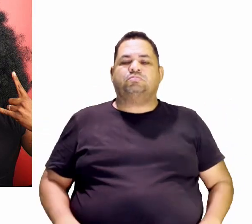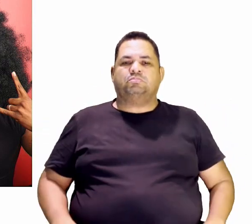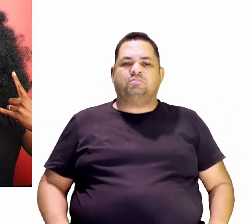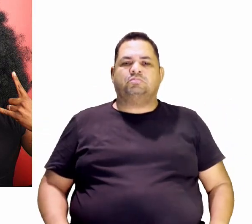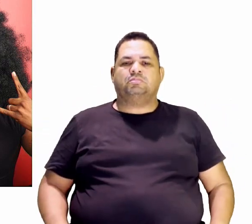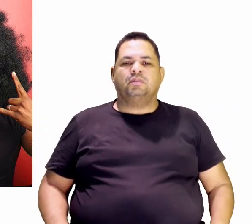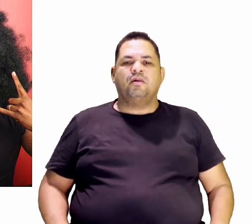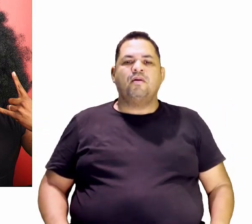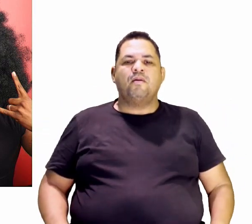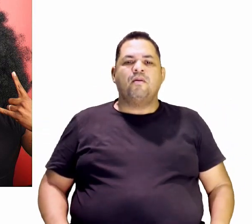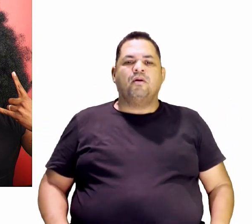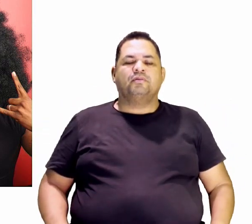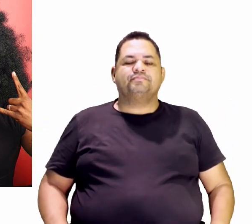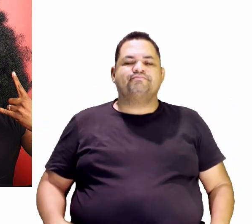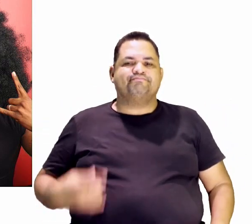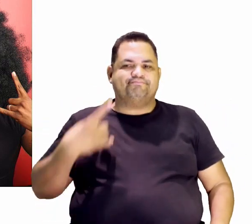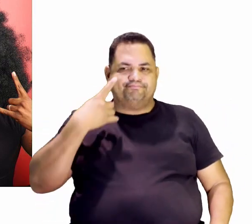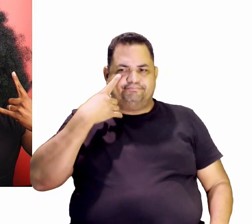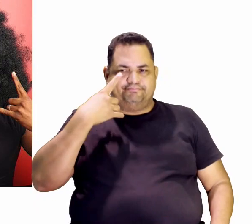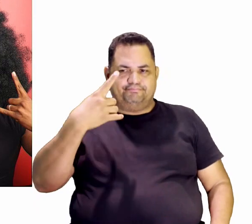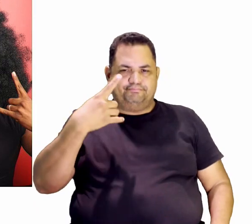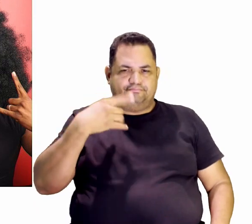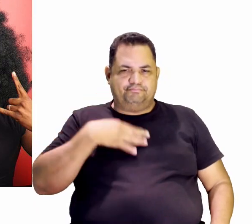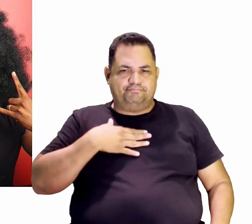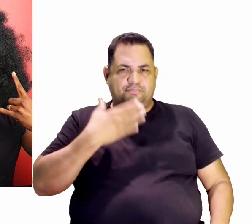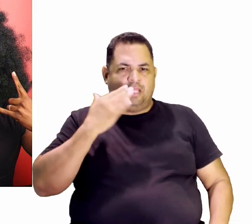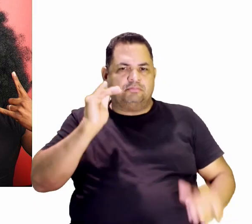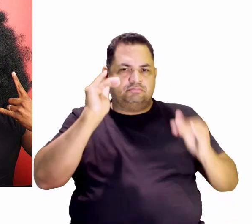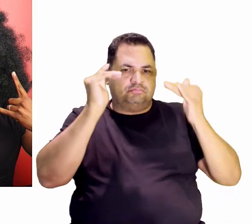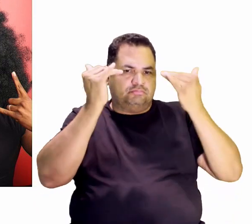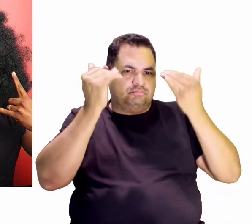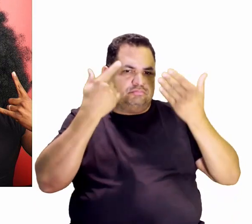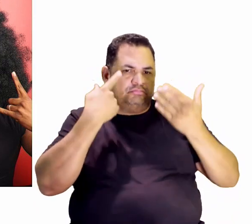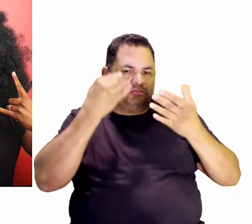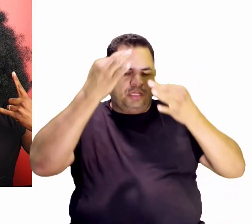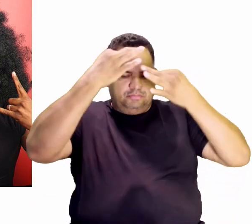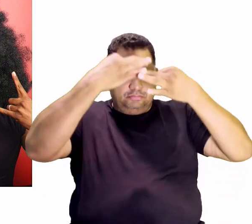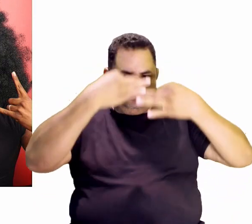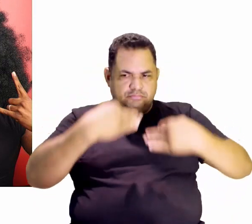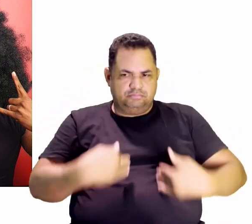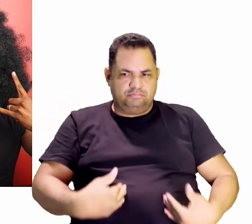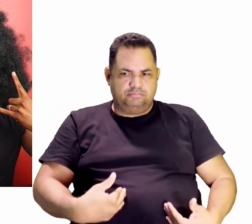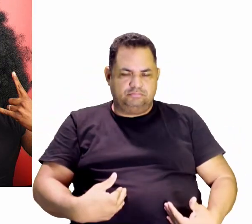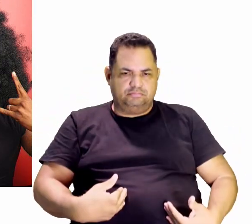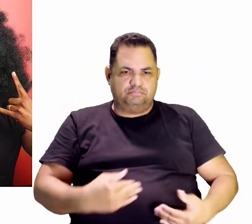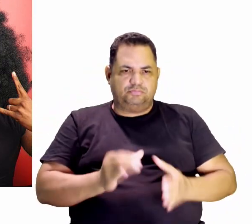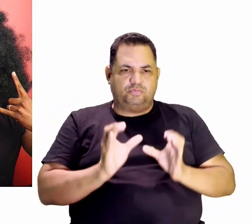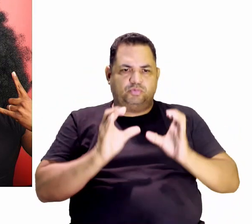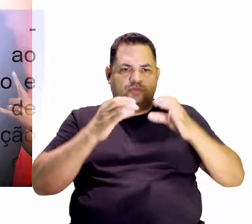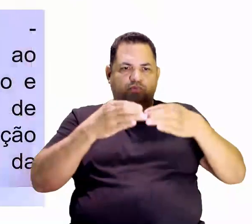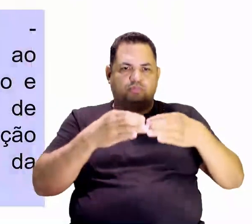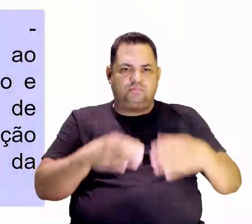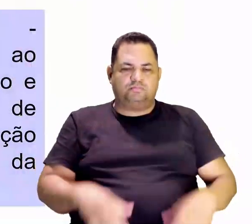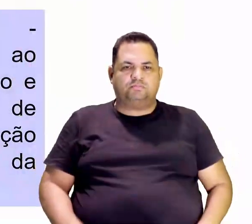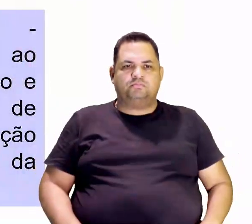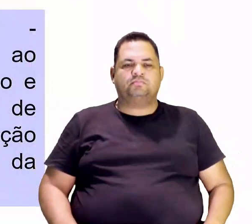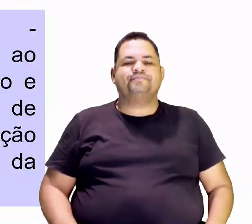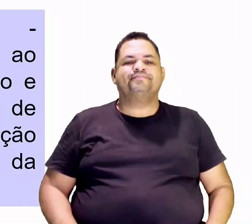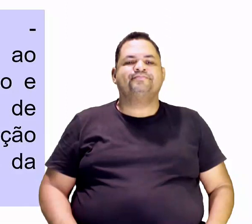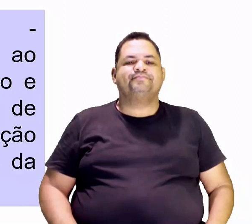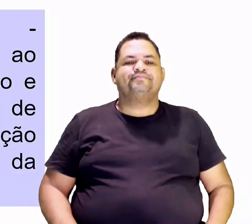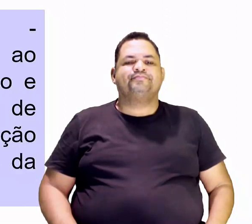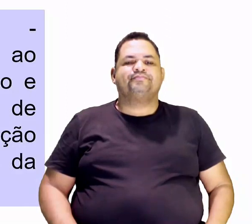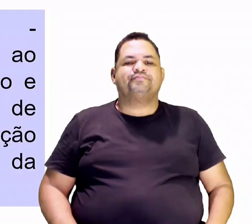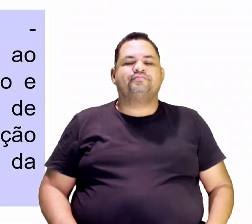como chama atenção, né? O perfil, né? Das tribos. O que mais,